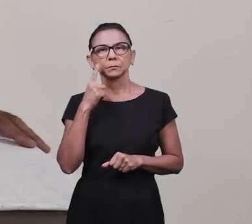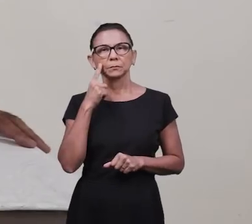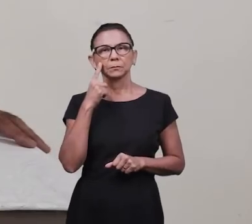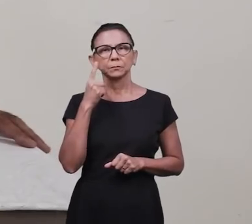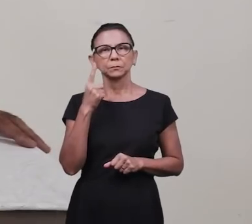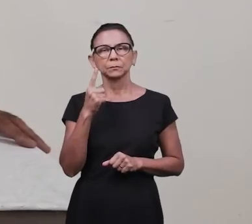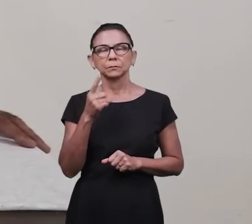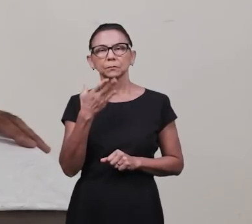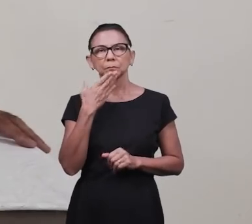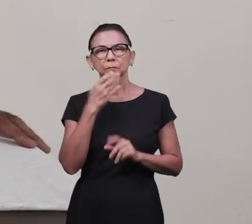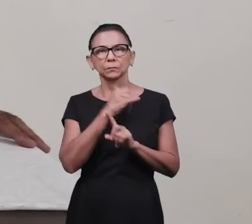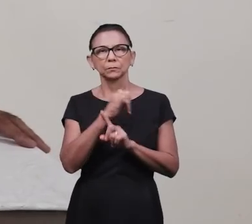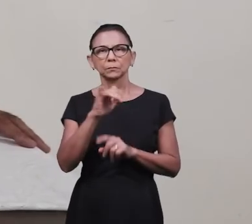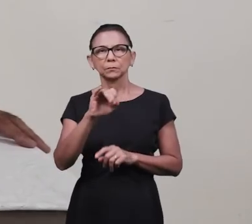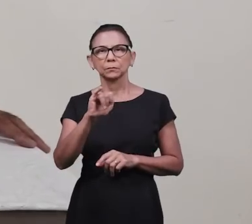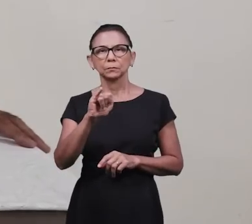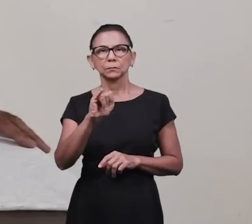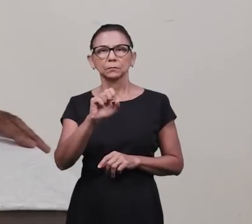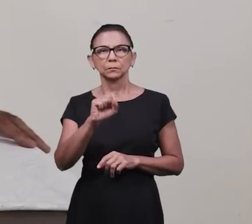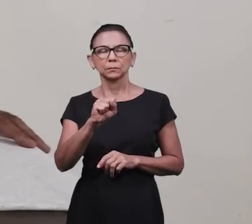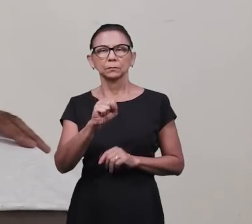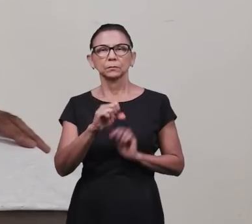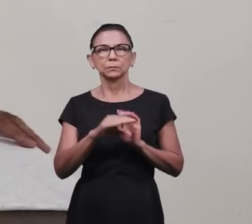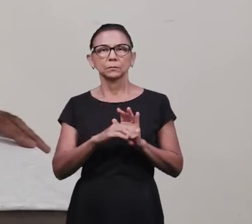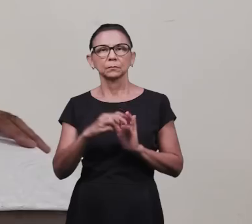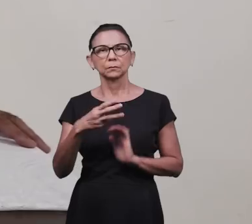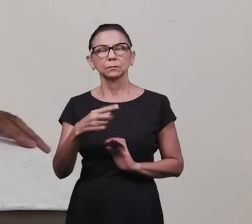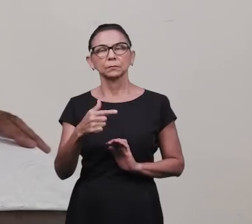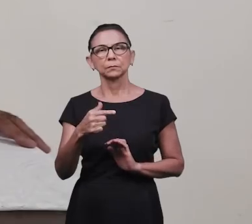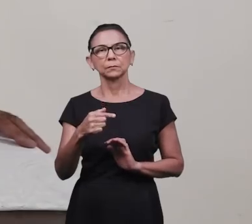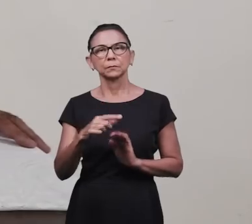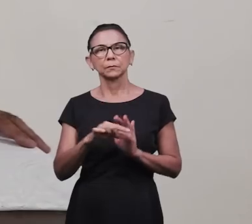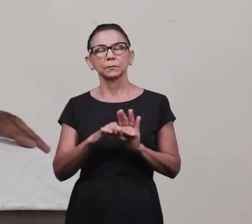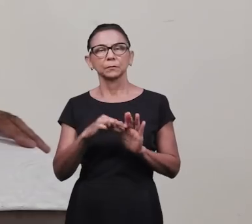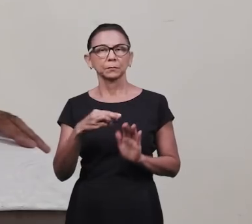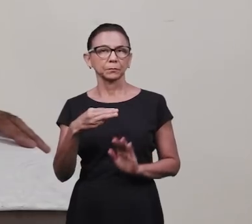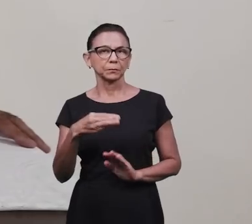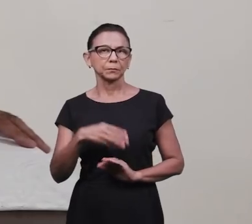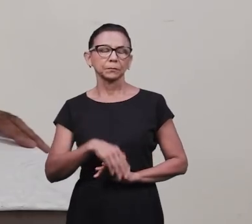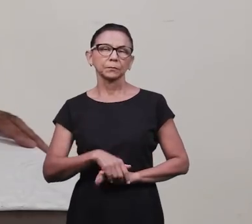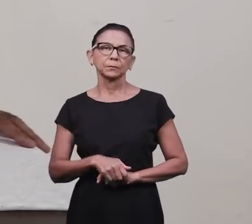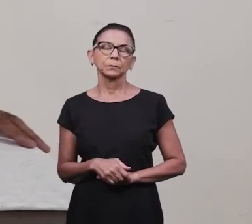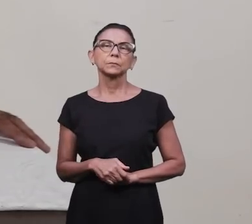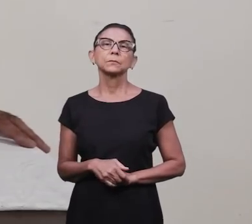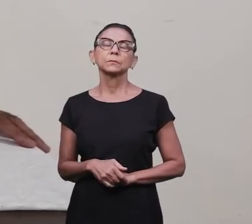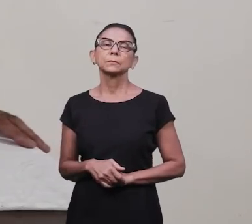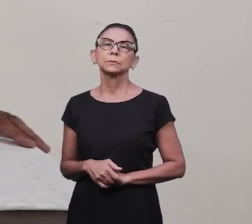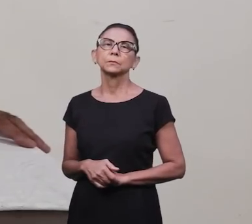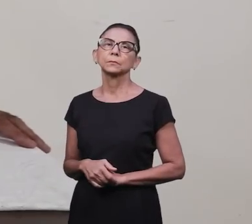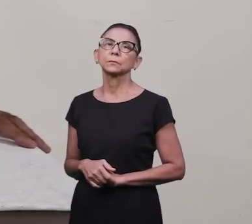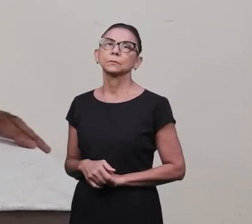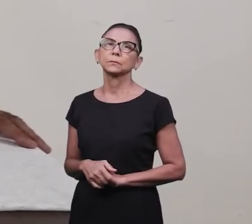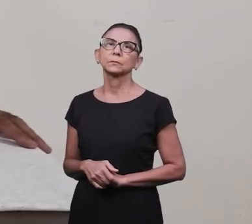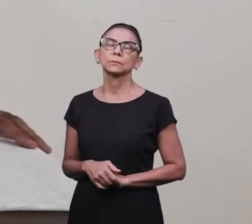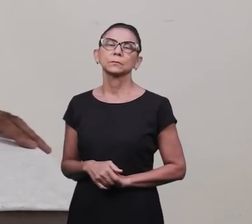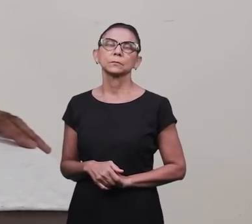texto do profeta Isaías, capítulo 37, versículo 3.